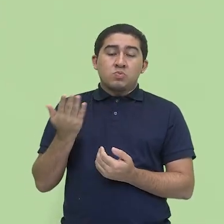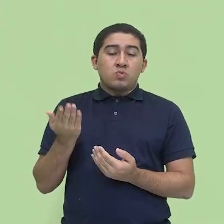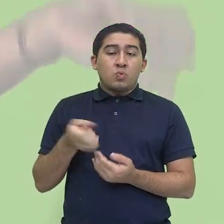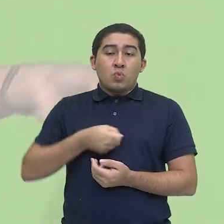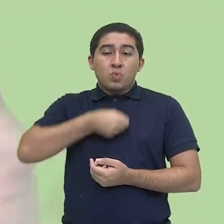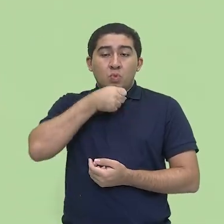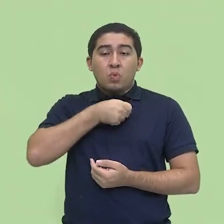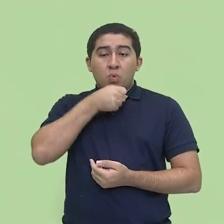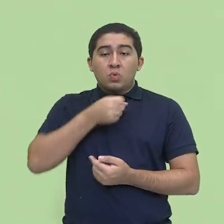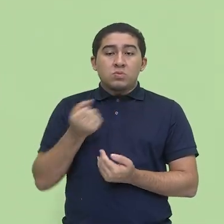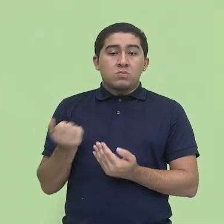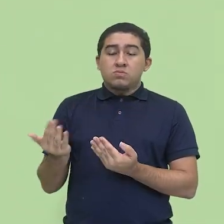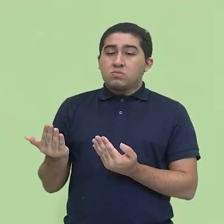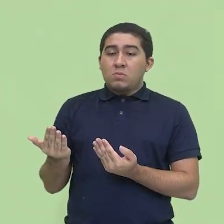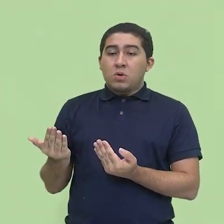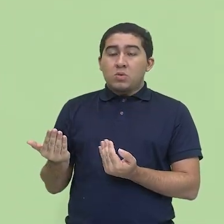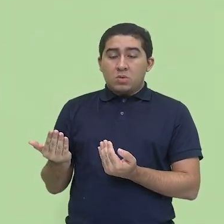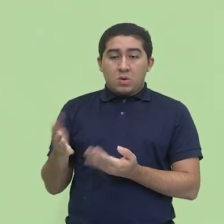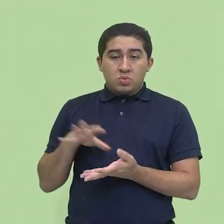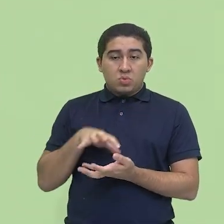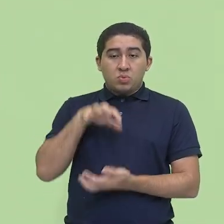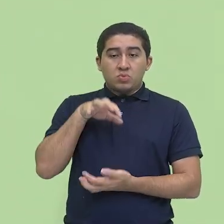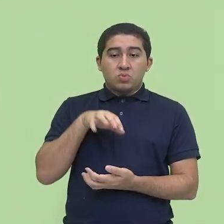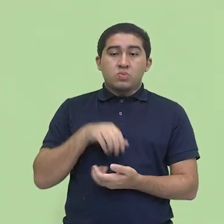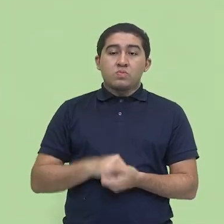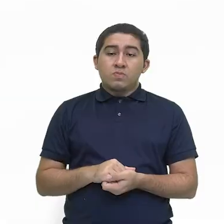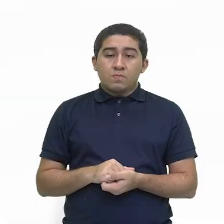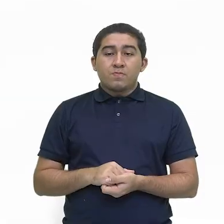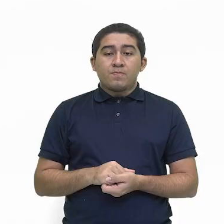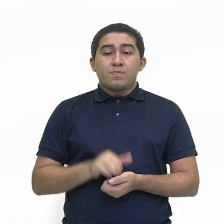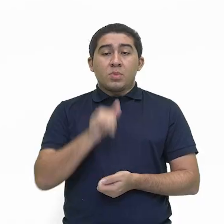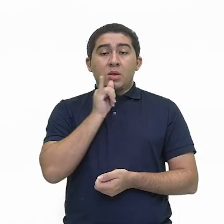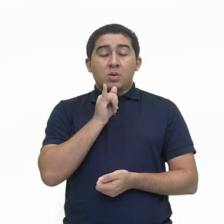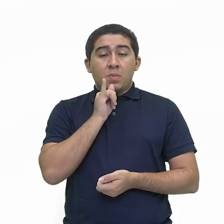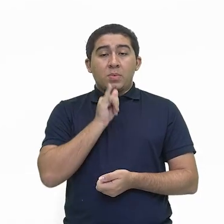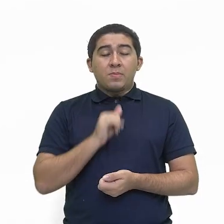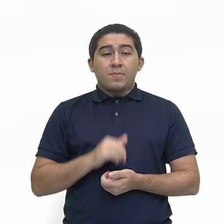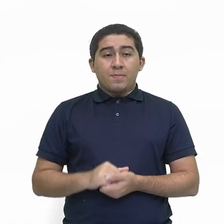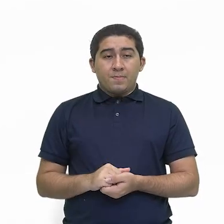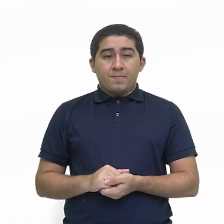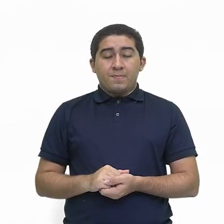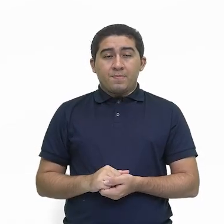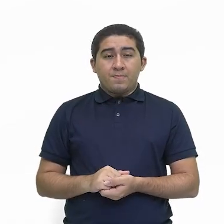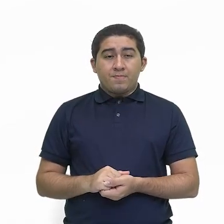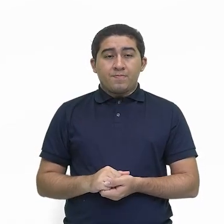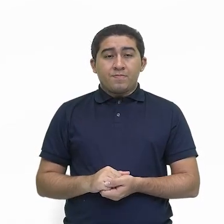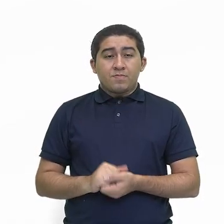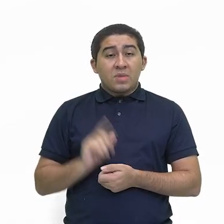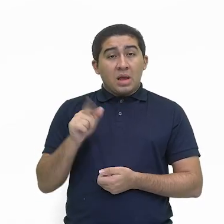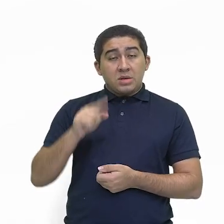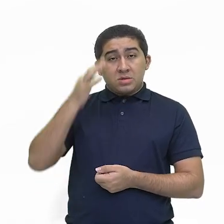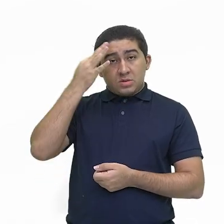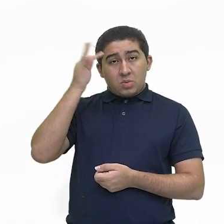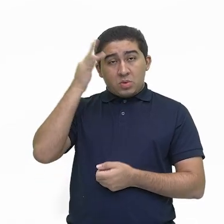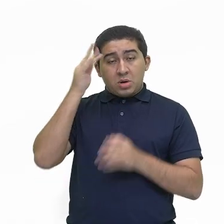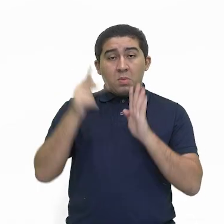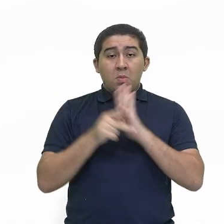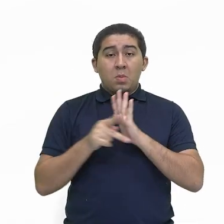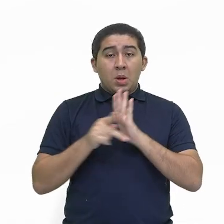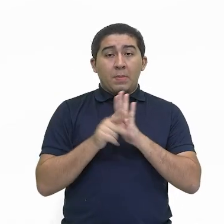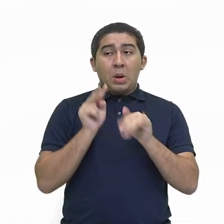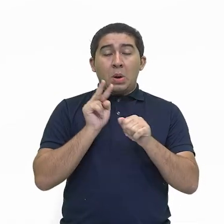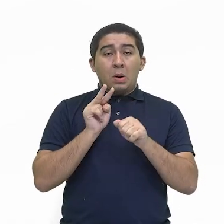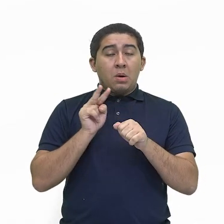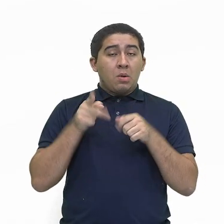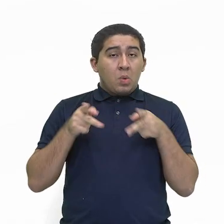idoso, para um adulto. Ok? Vamos a um exemplo? A lei da conservação de massa,